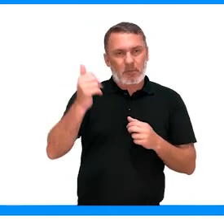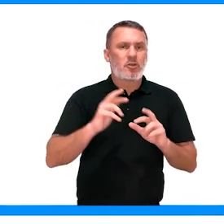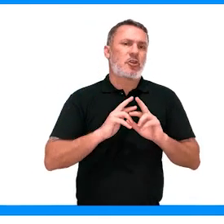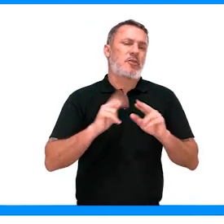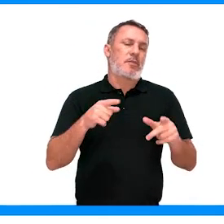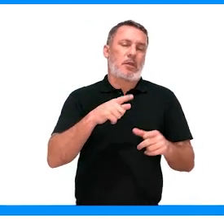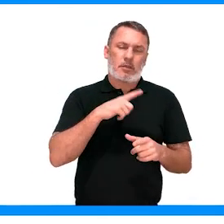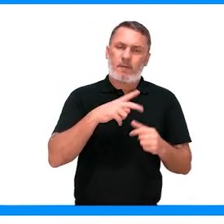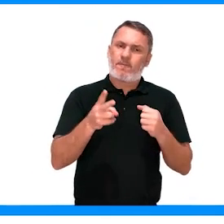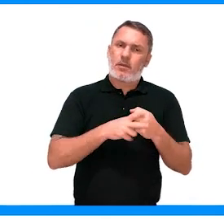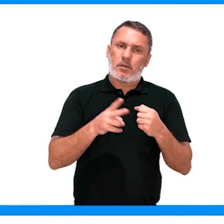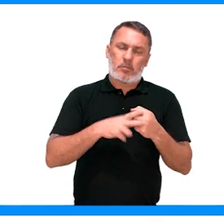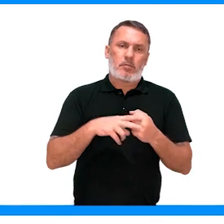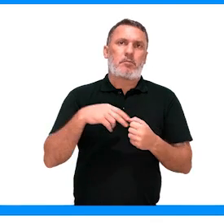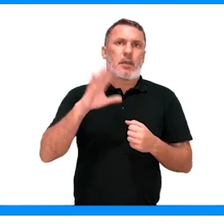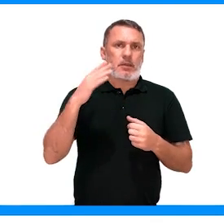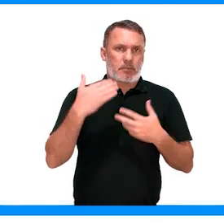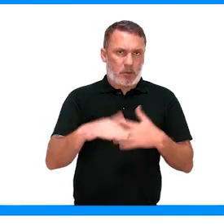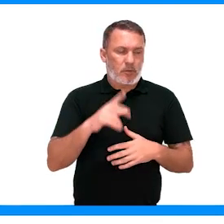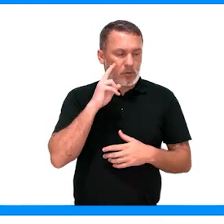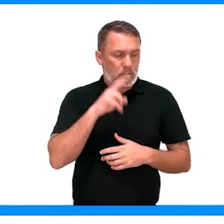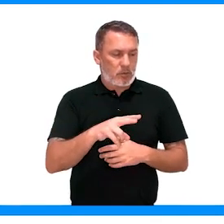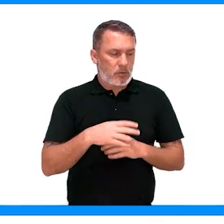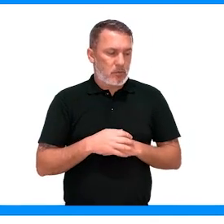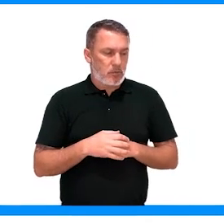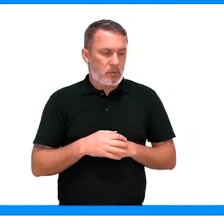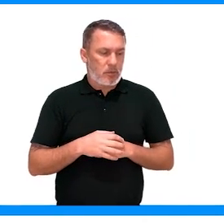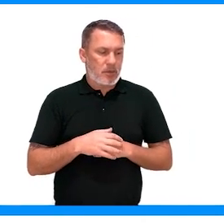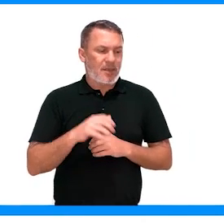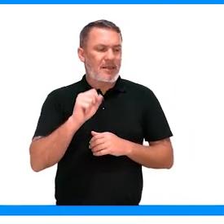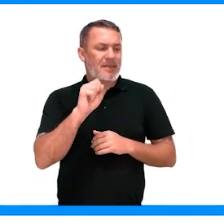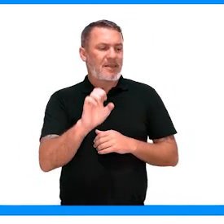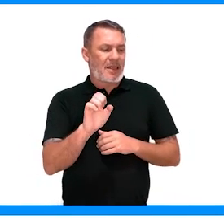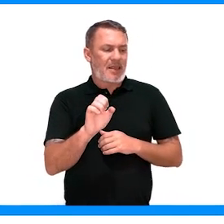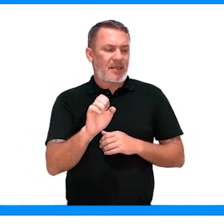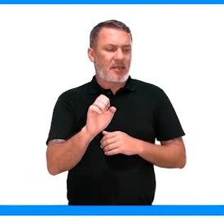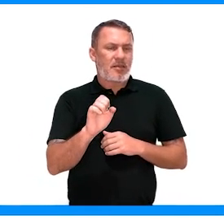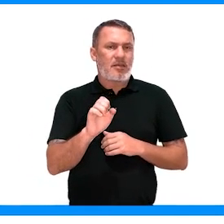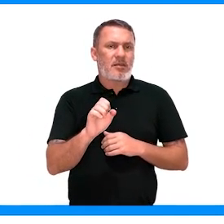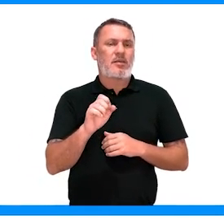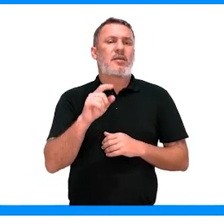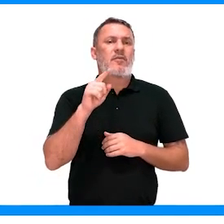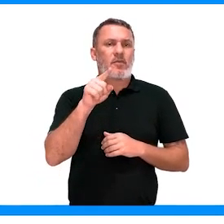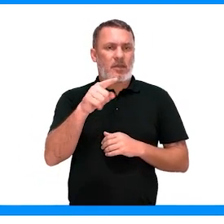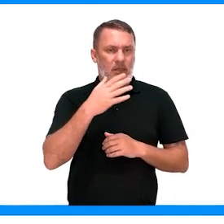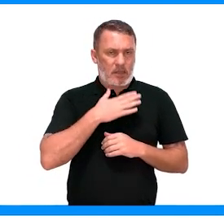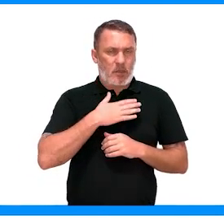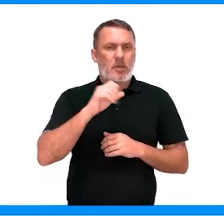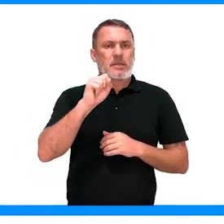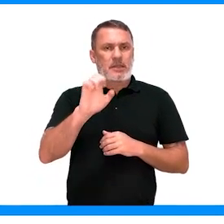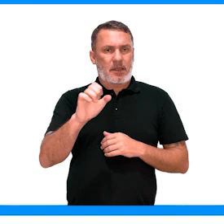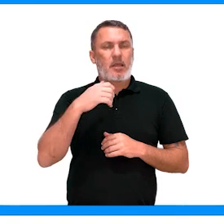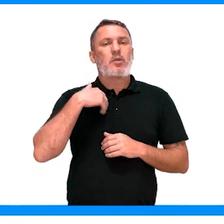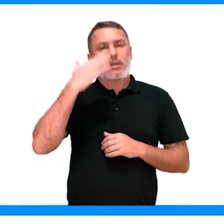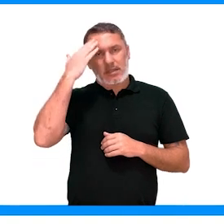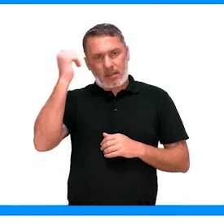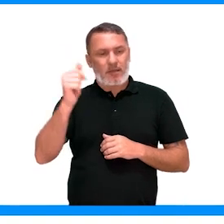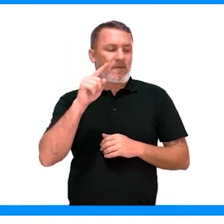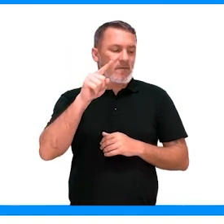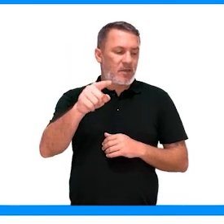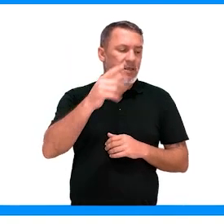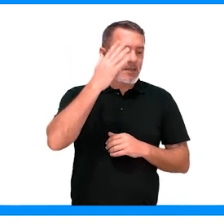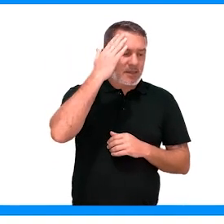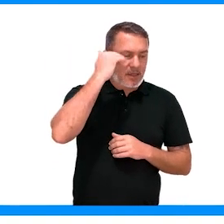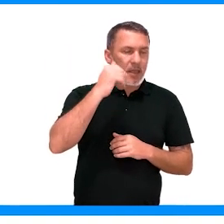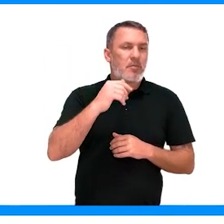que é bem diferente, cai muito esse verbinho. Yo sé, tú sabes, él sabe. Sabemos, sabeis e sabem. Só